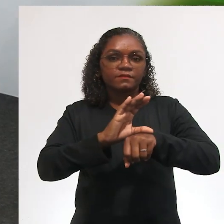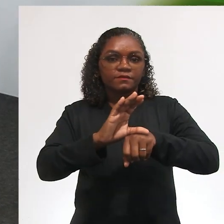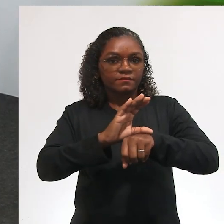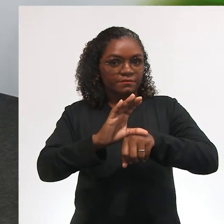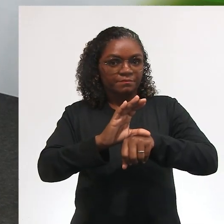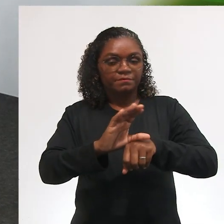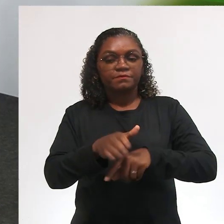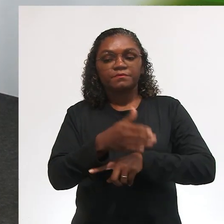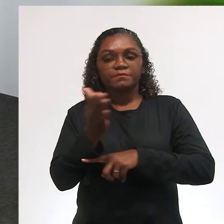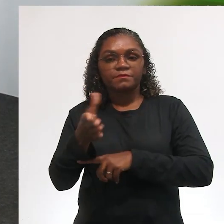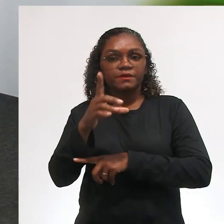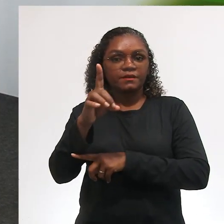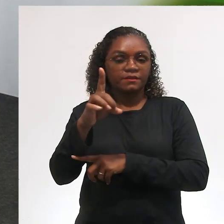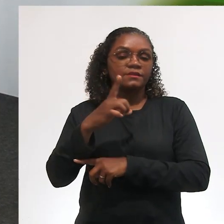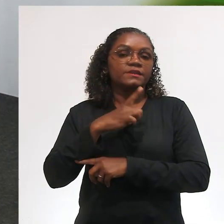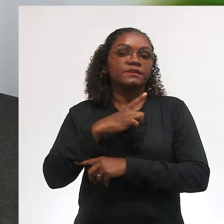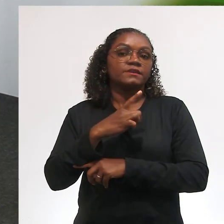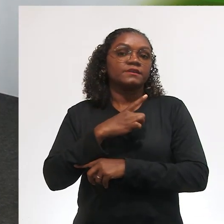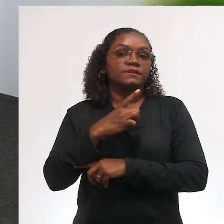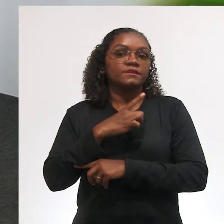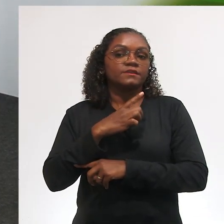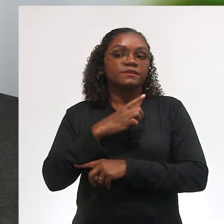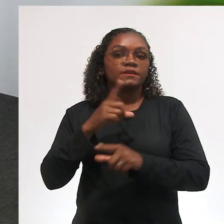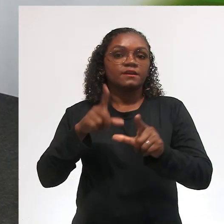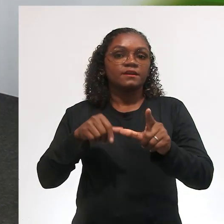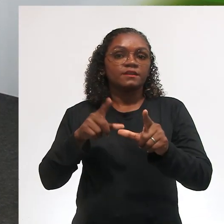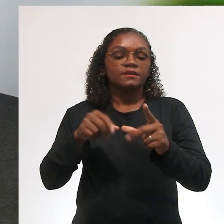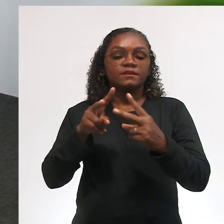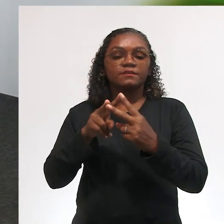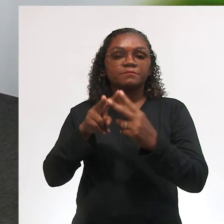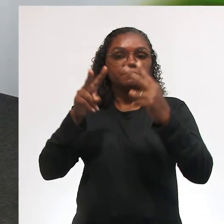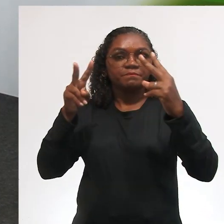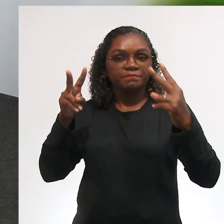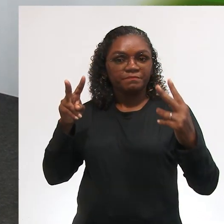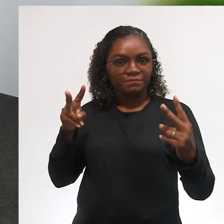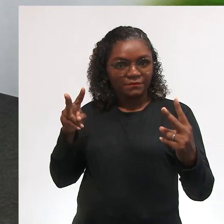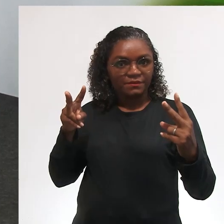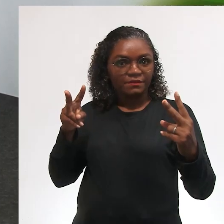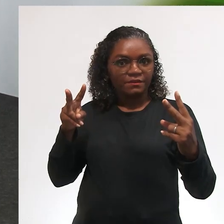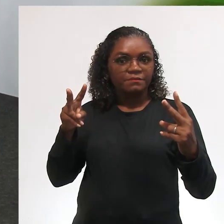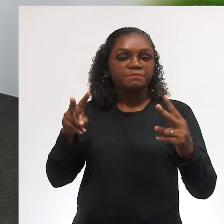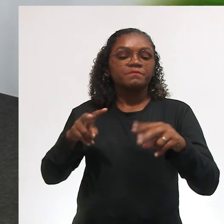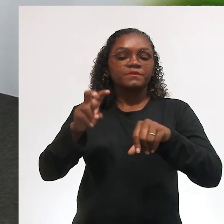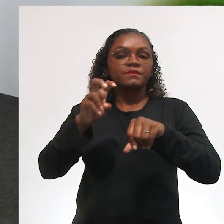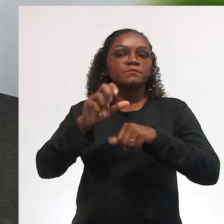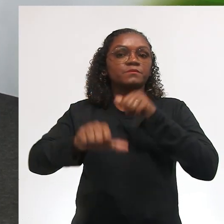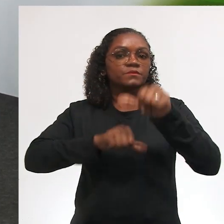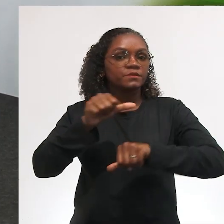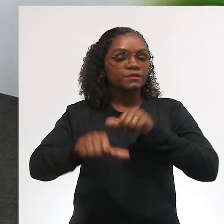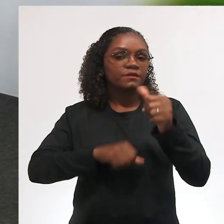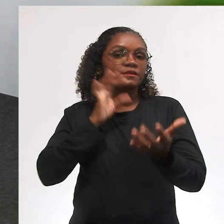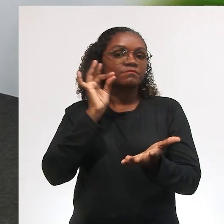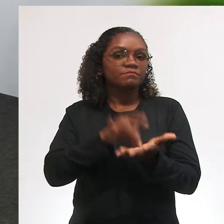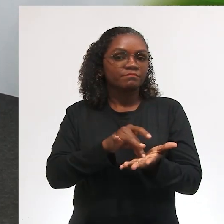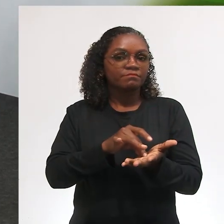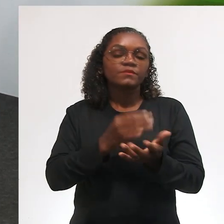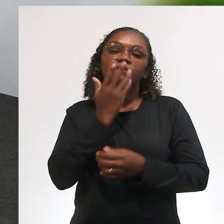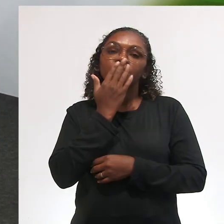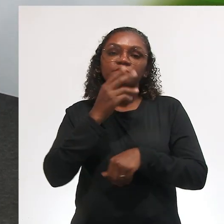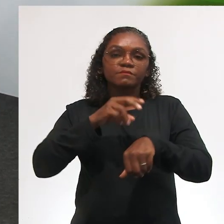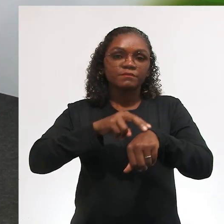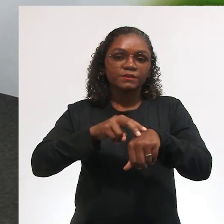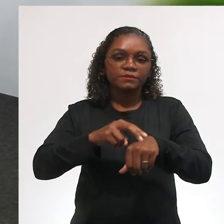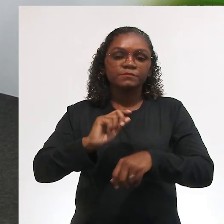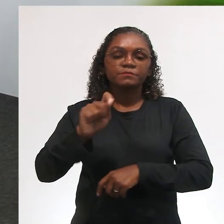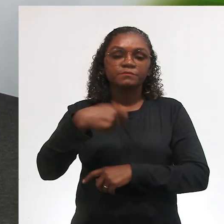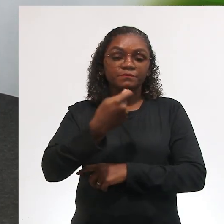por retas. À minha esquerda nós temos escrito em letras verdes maiúsculas EAD Mudando Realidades. O